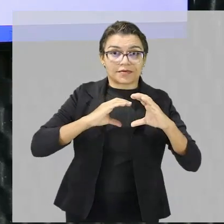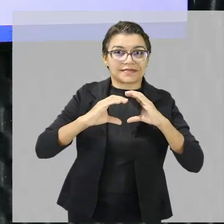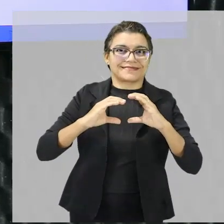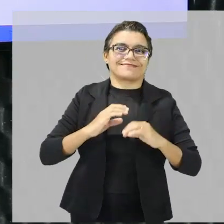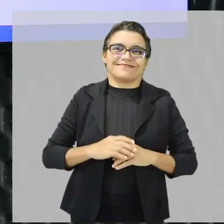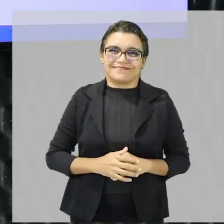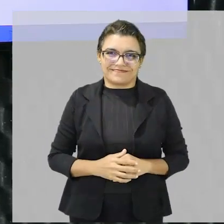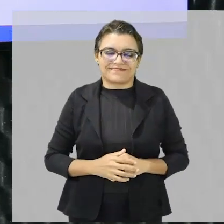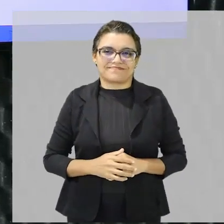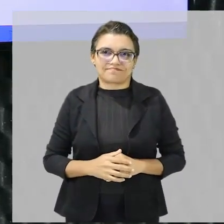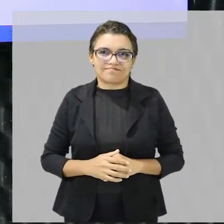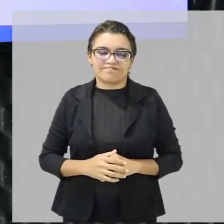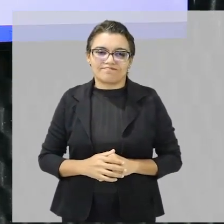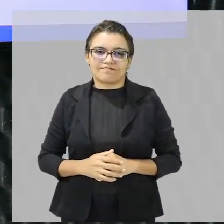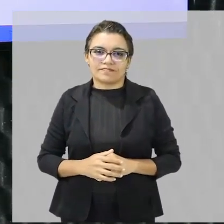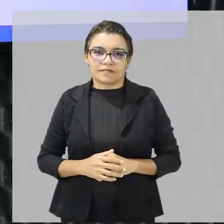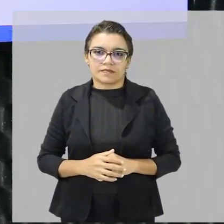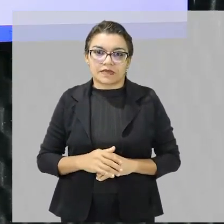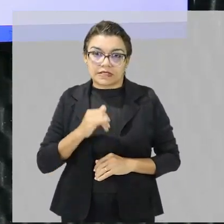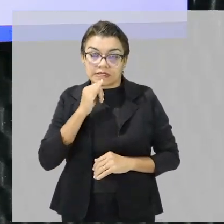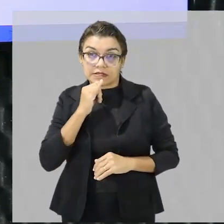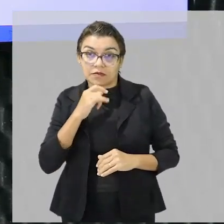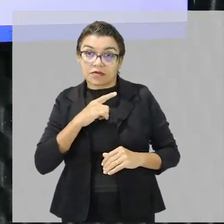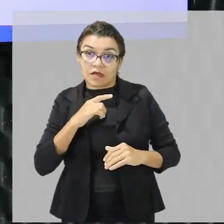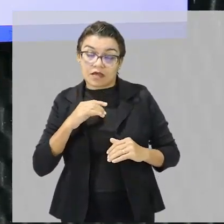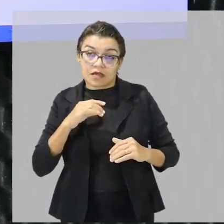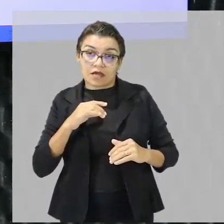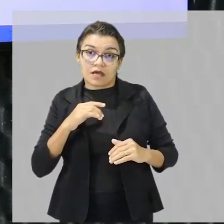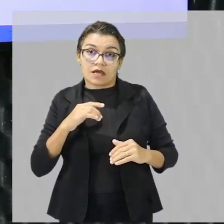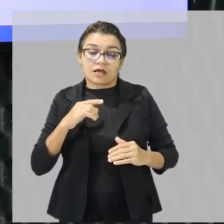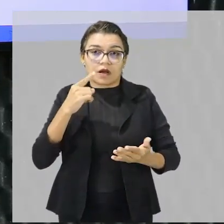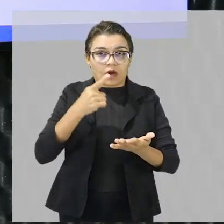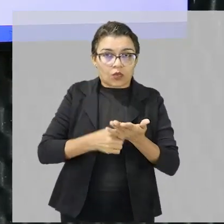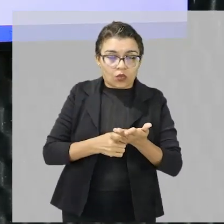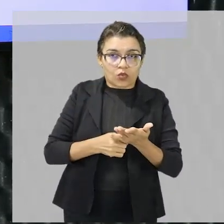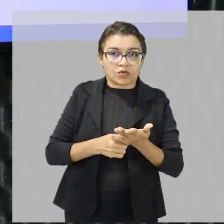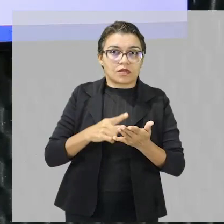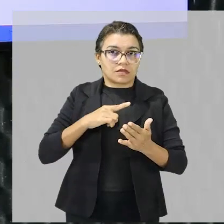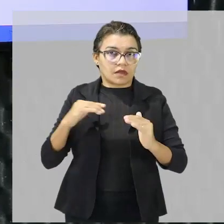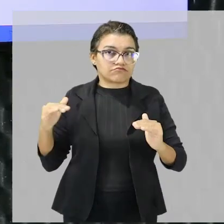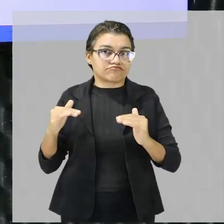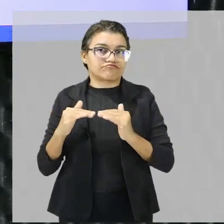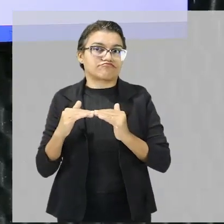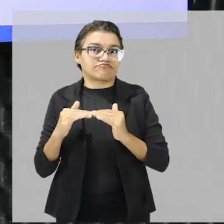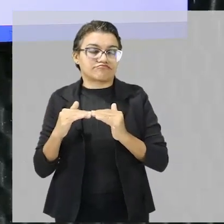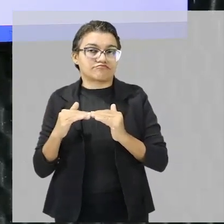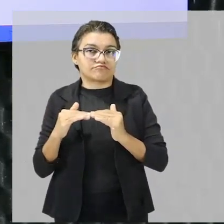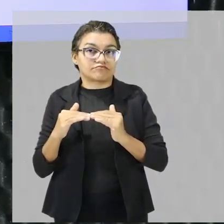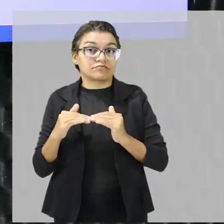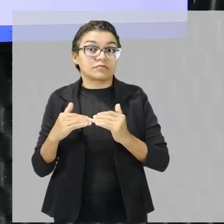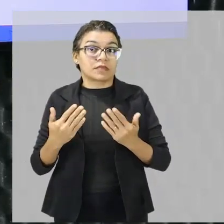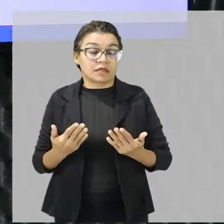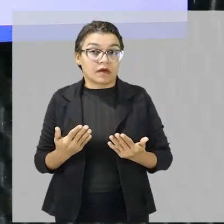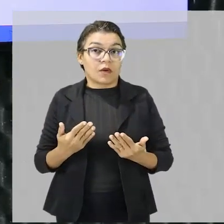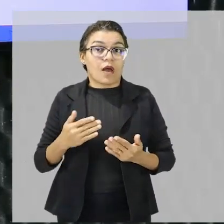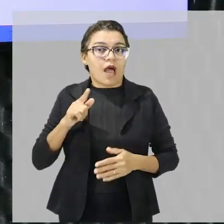comunicabilidade, ok? Para entrar em acordo, para alcançar o consenso. Então, é de extrema importância